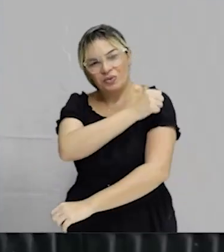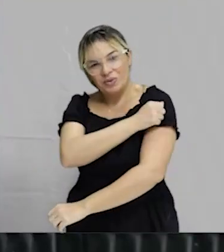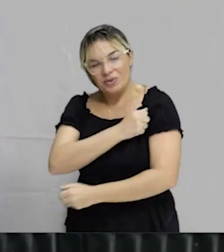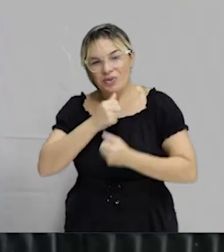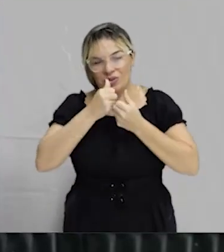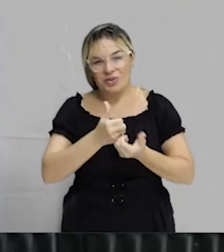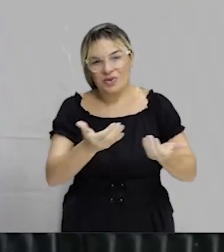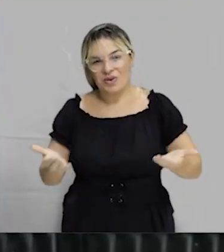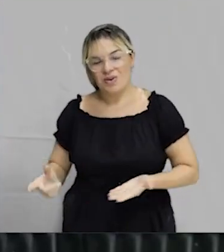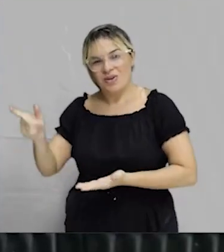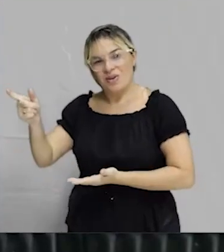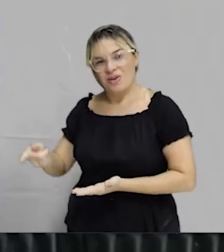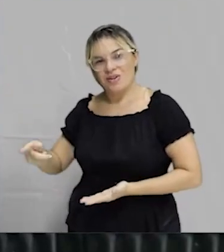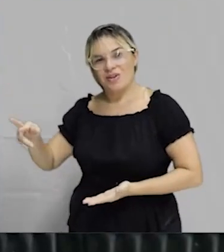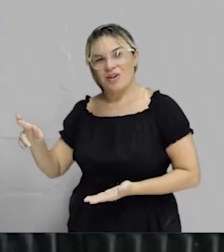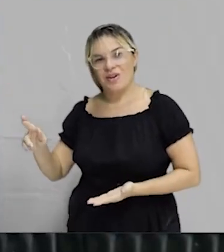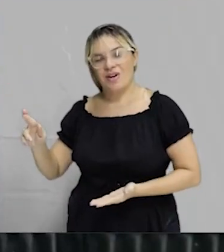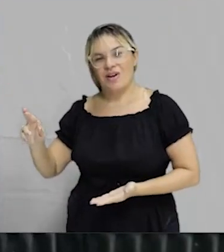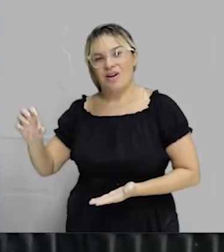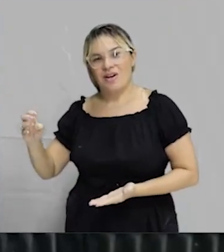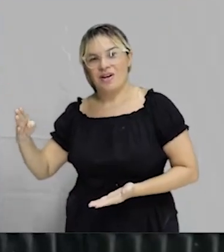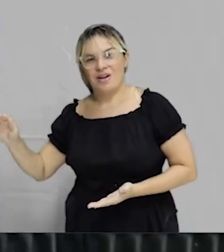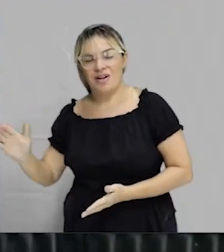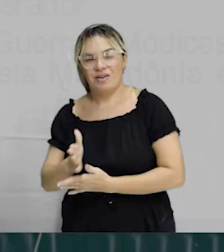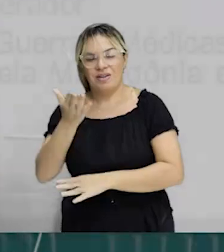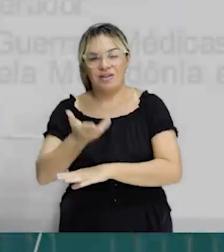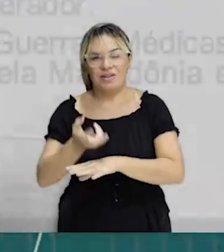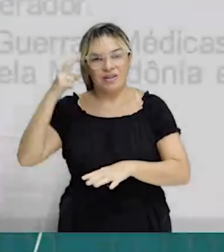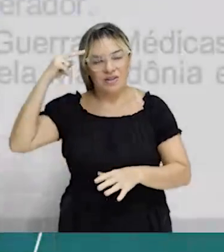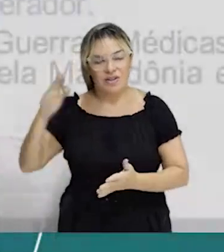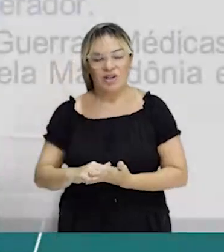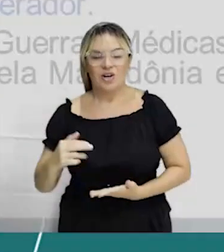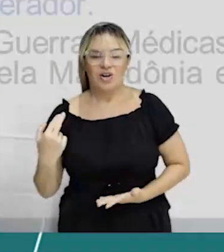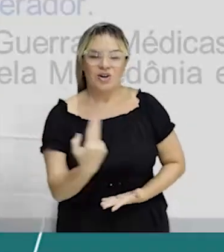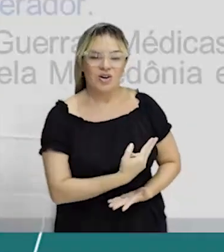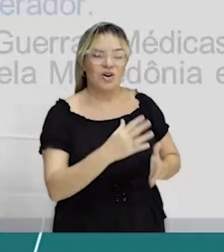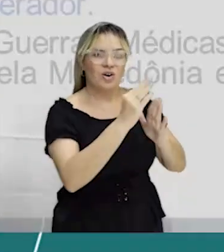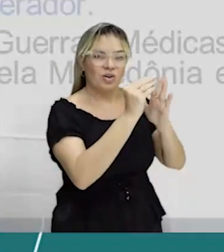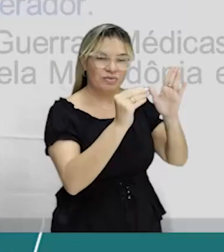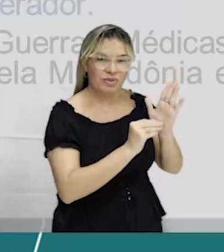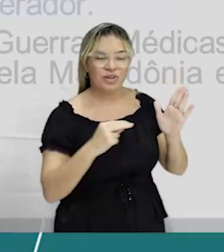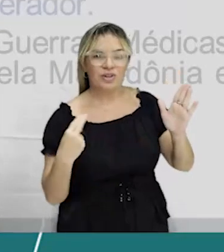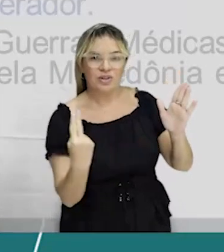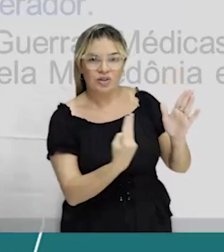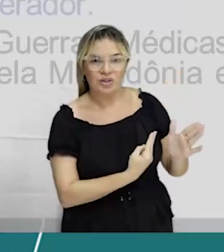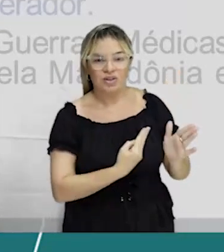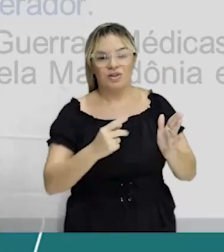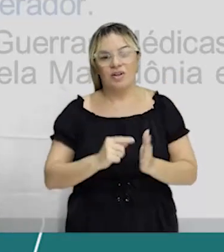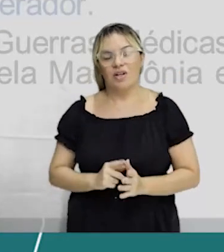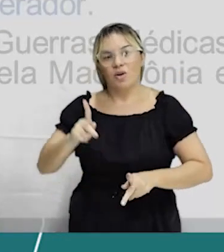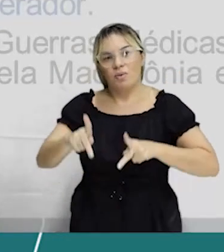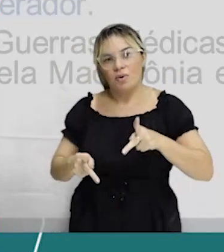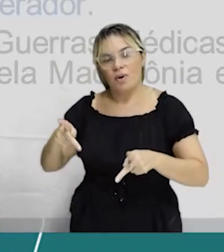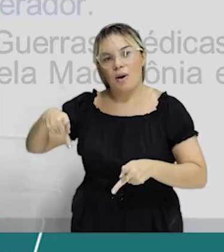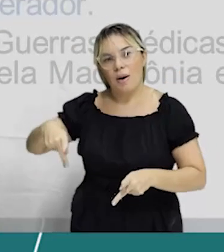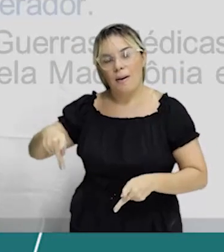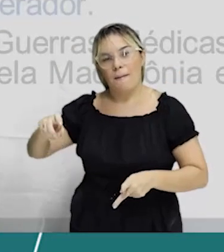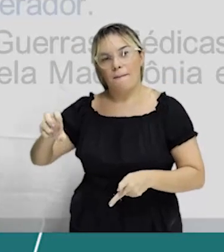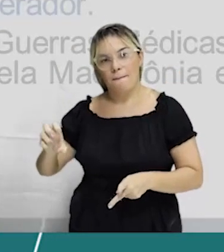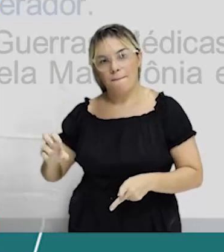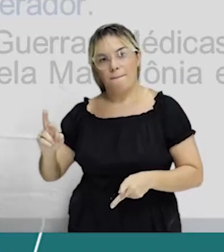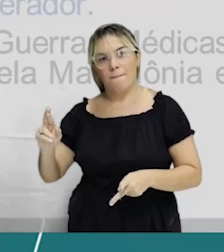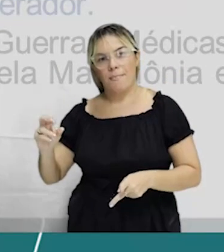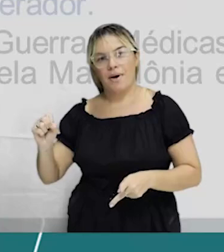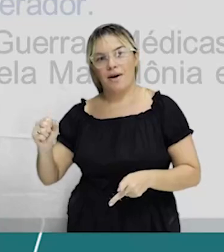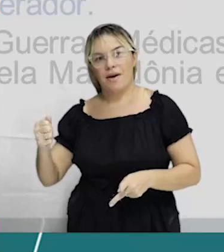pessoal, tudo bem? Professor Paulo Gereba de História. Nossa aula de hoje, nós iremos falar sobre os persas, a civilização